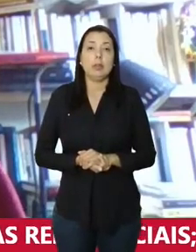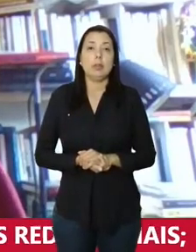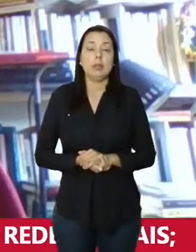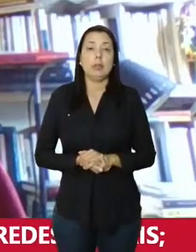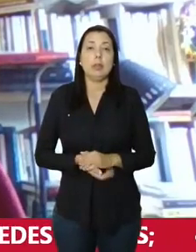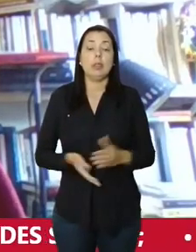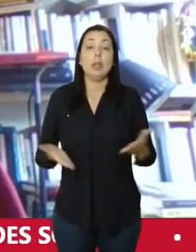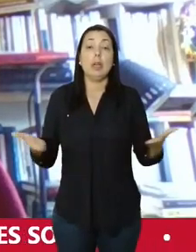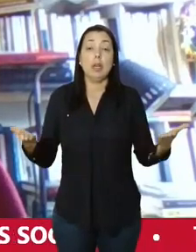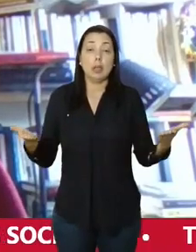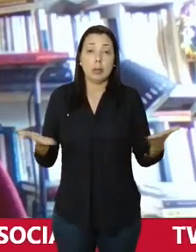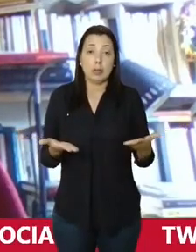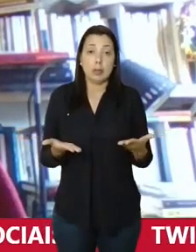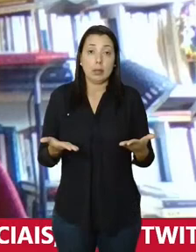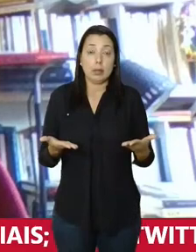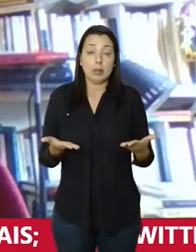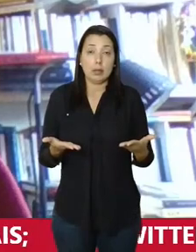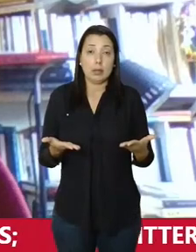desse